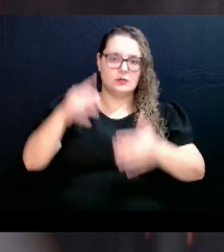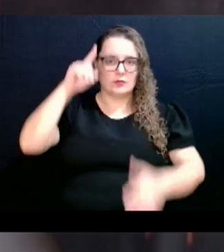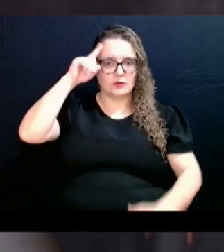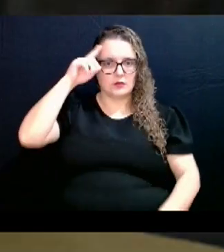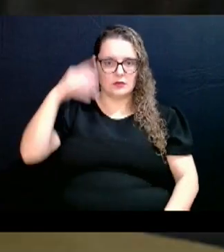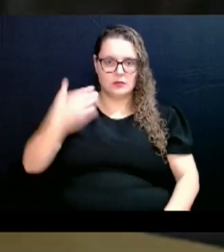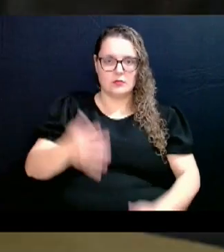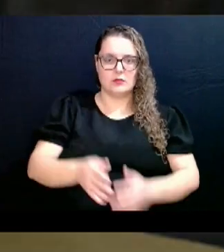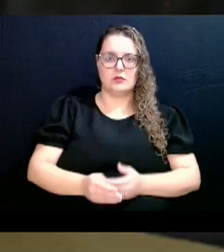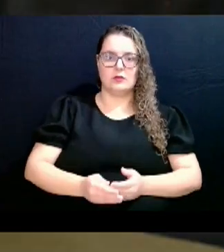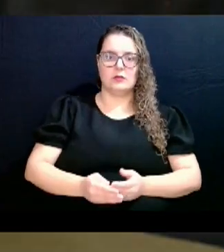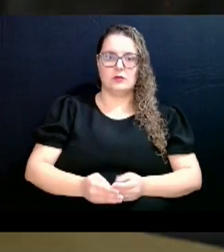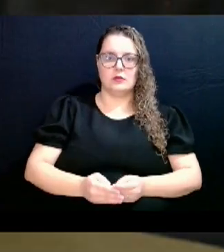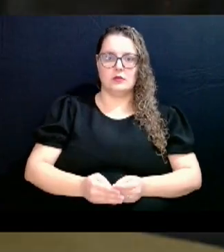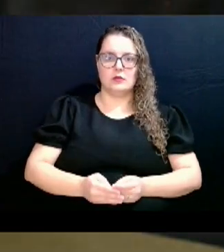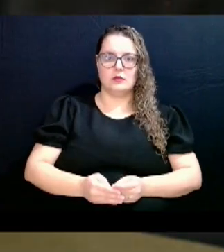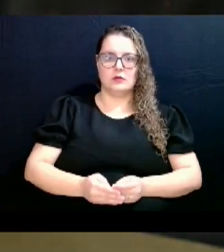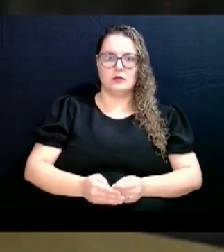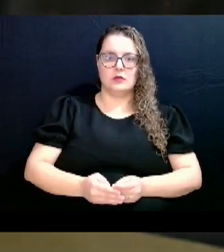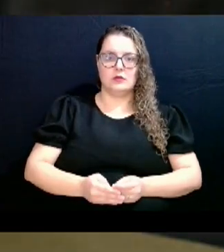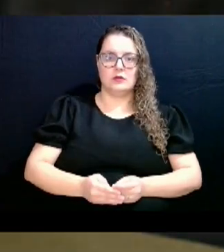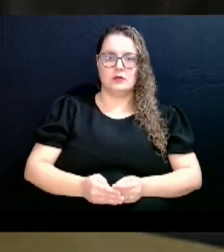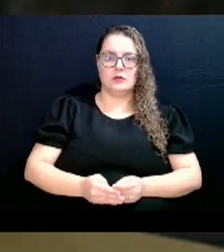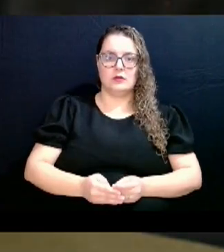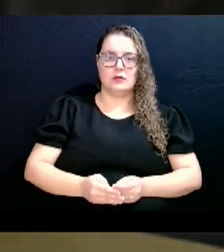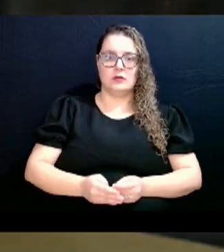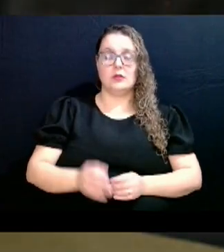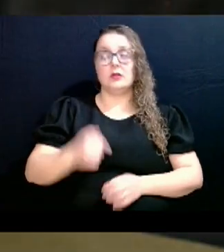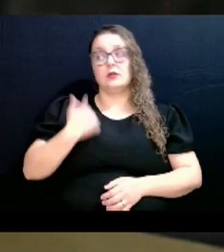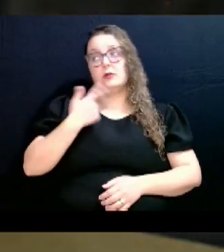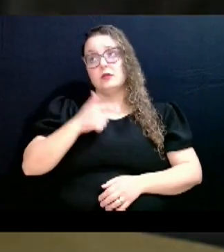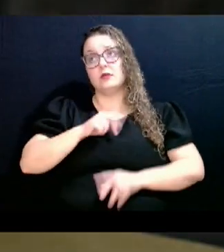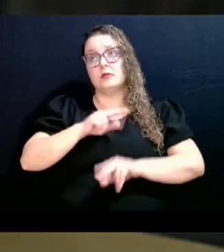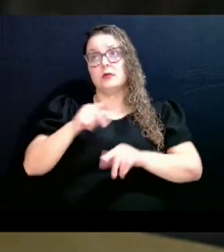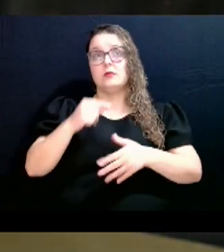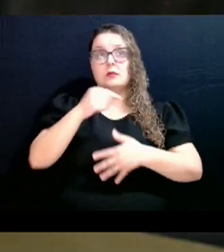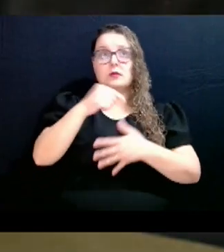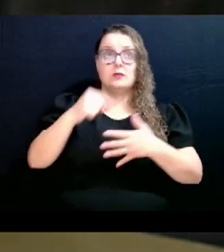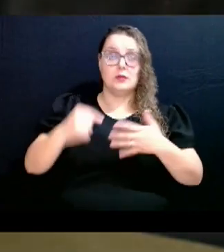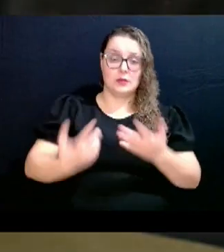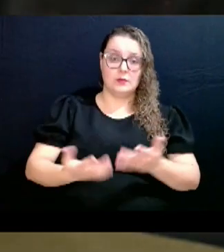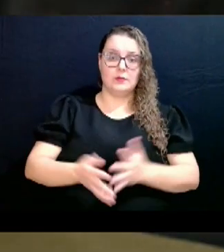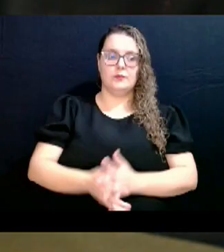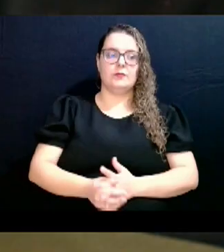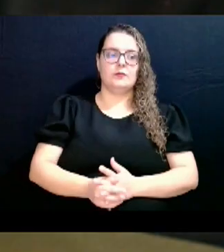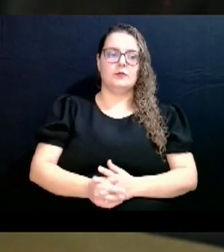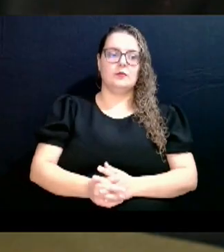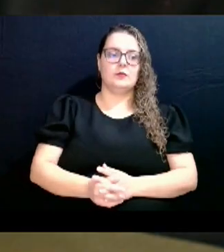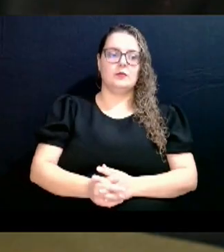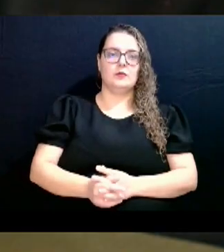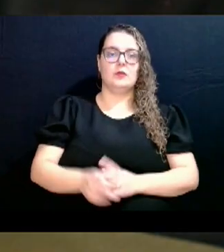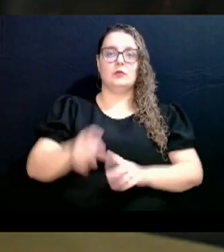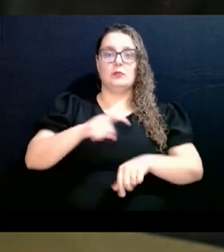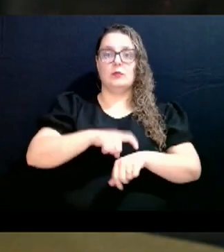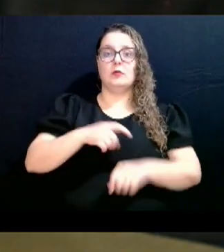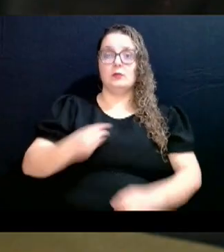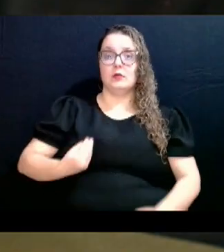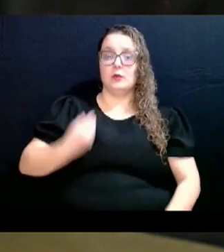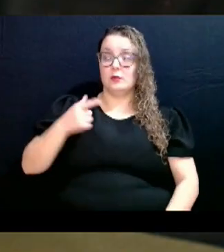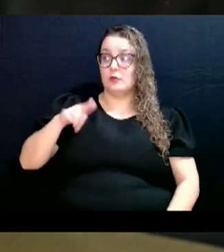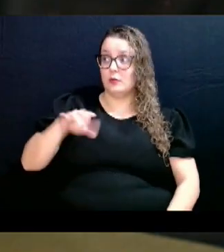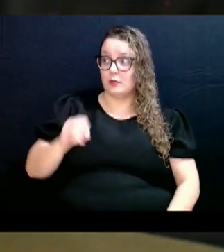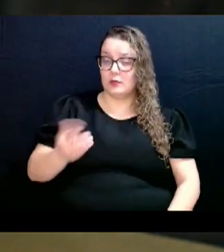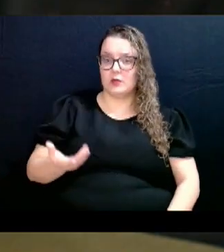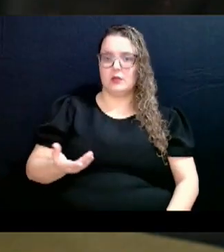A gente pode falar aí sobre diversas perspectivas, né, sobre a situação do Léo, as disputas, né, da